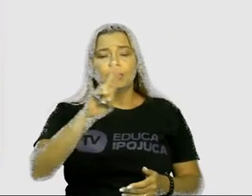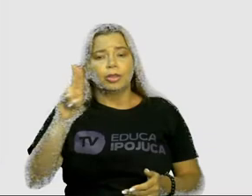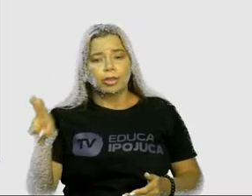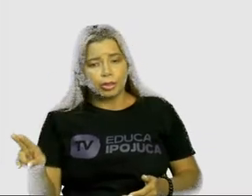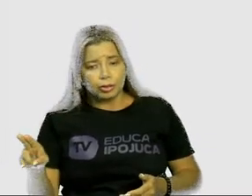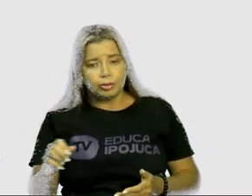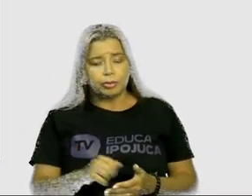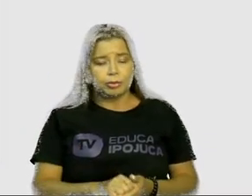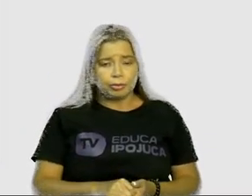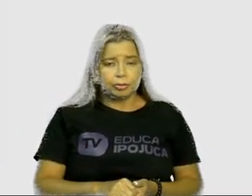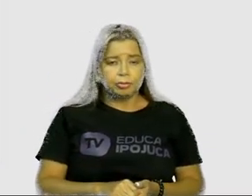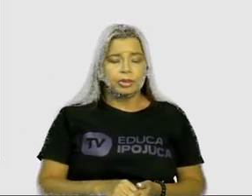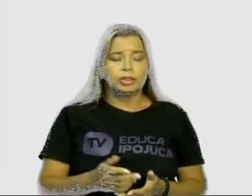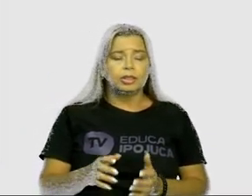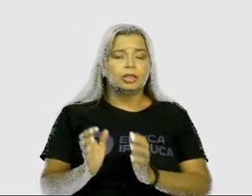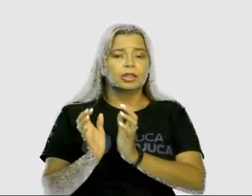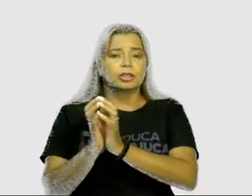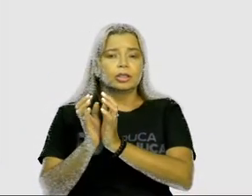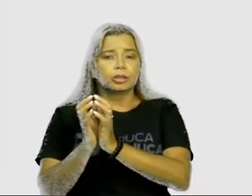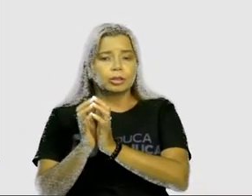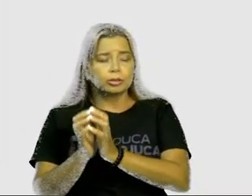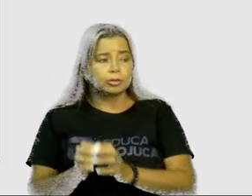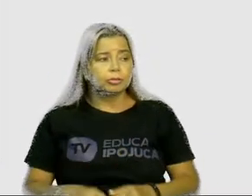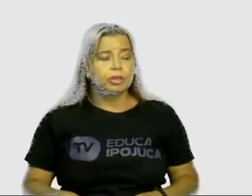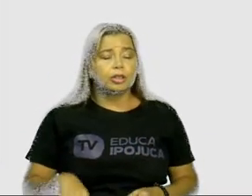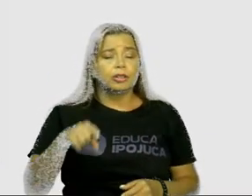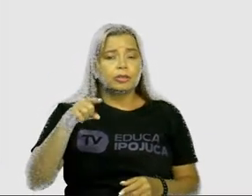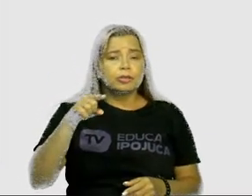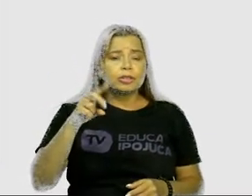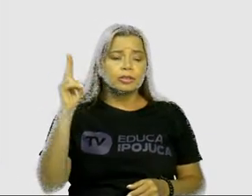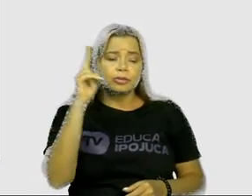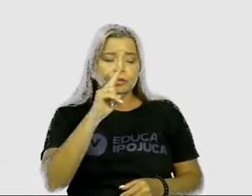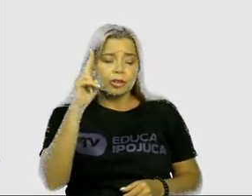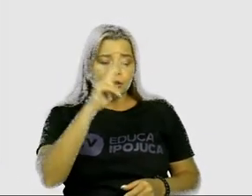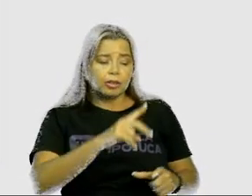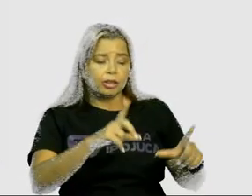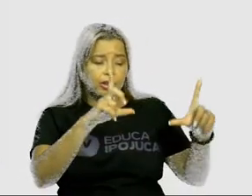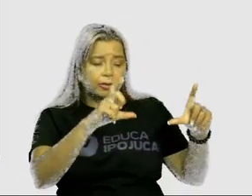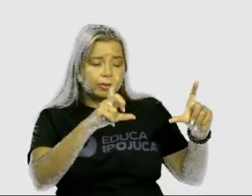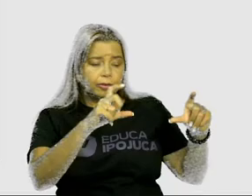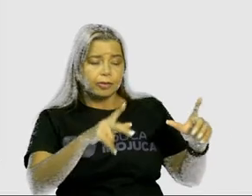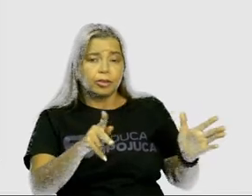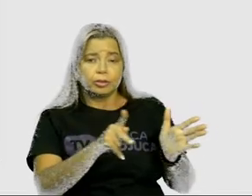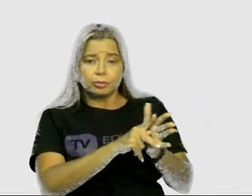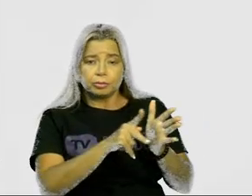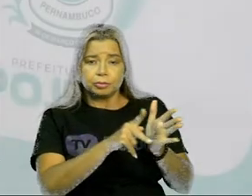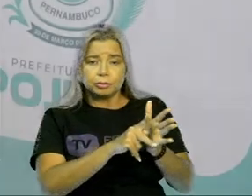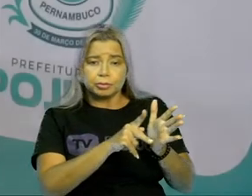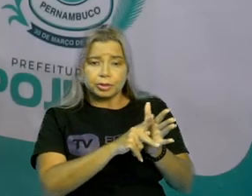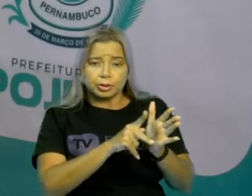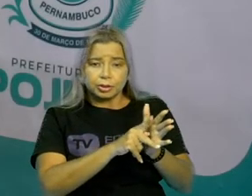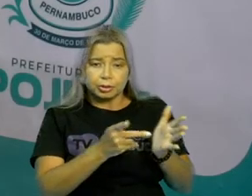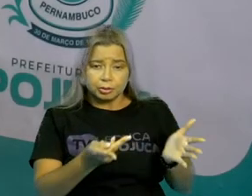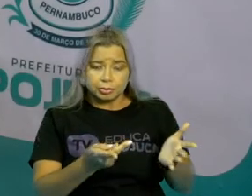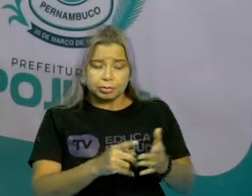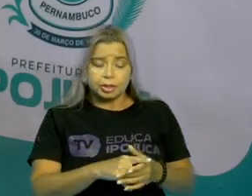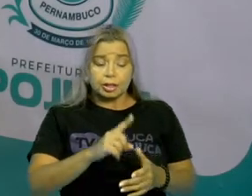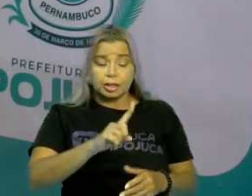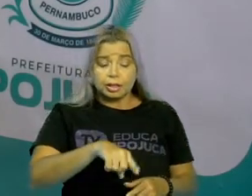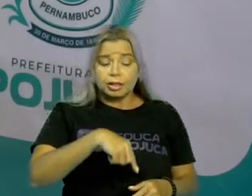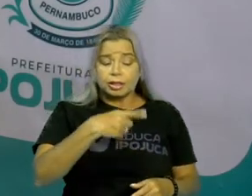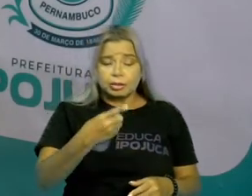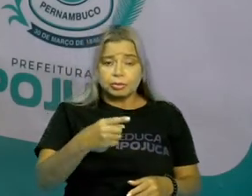autorretrato em desenho, olhando sua foto. Olhando para uma foto sua, você vai tentar fazer e descrever